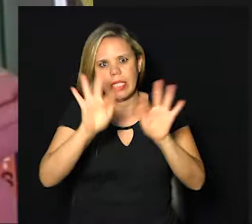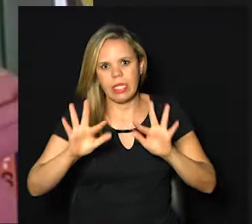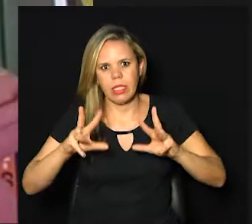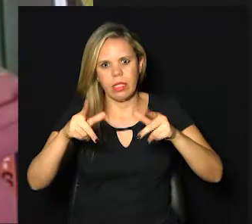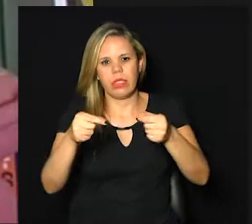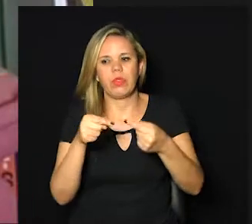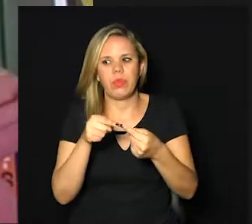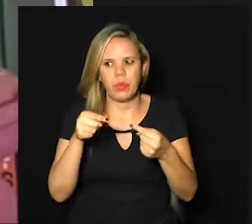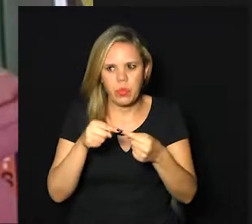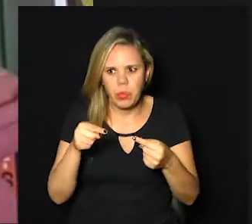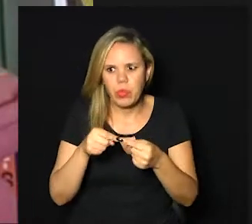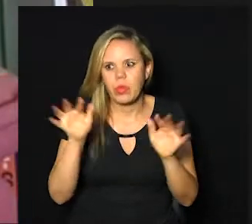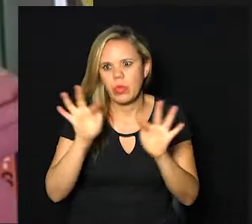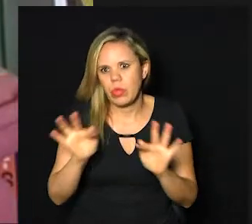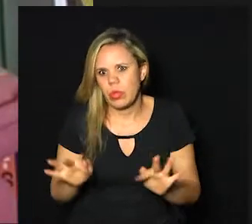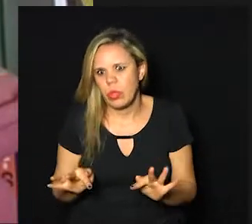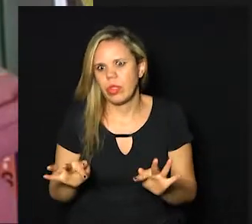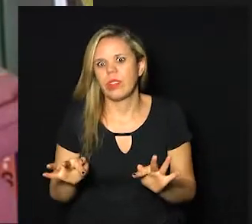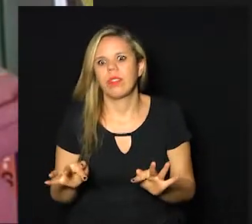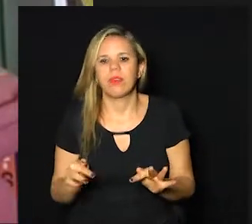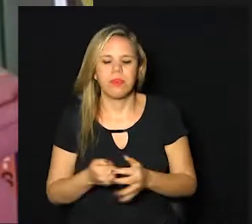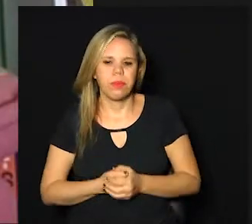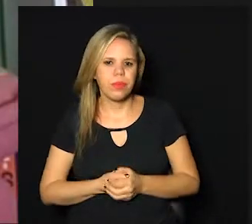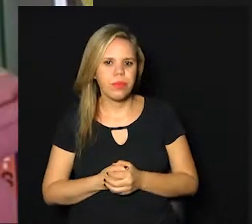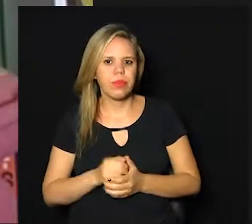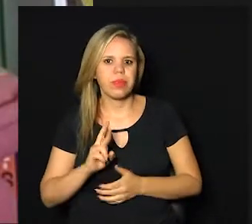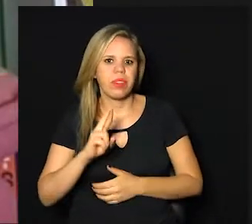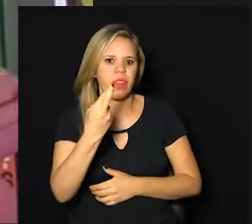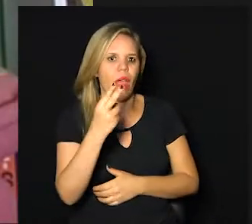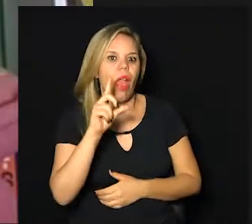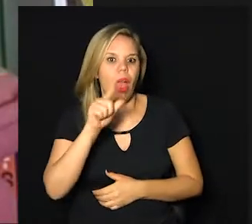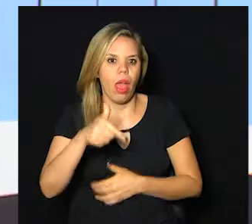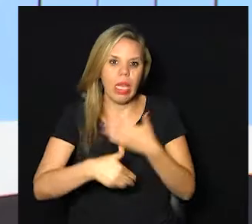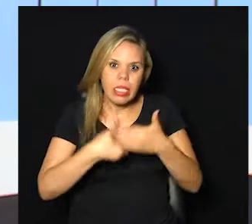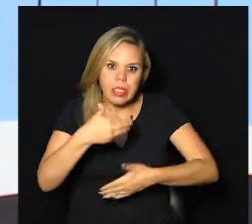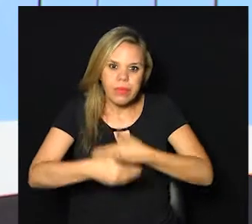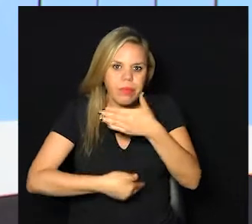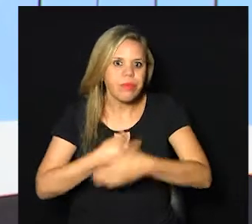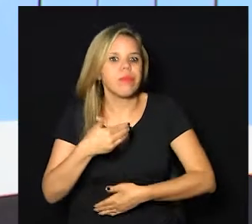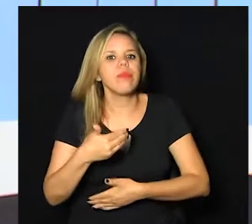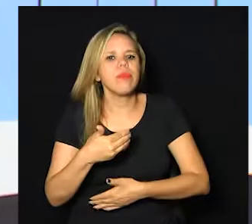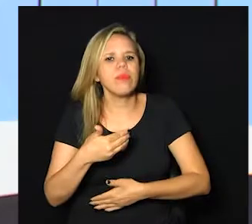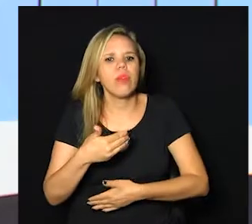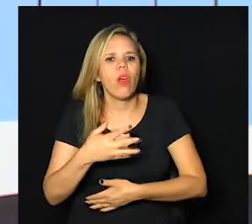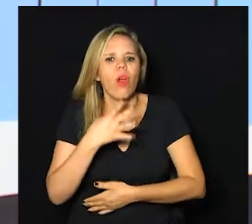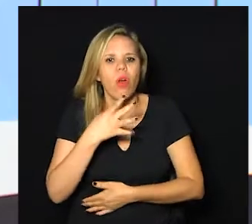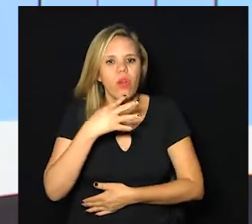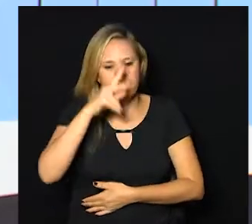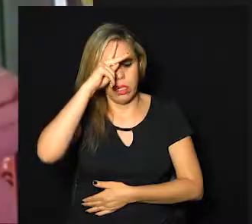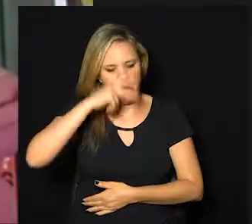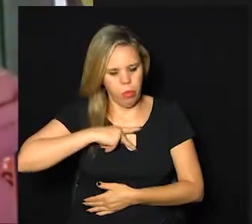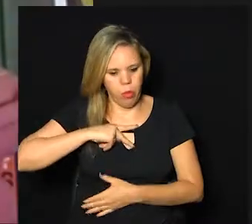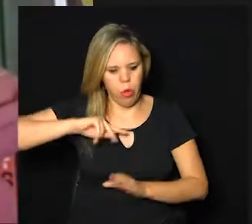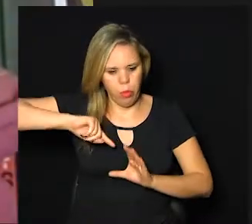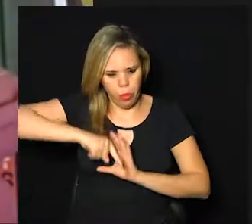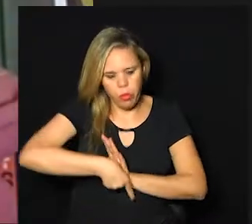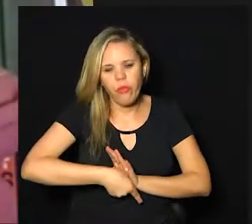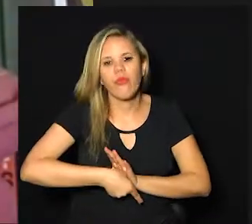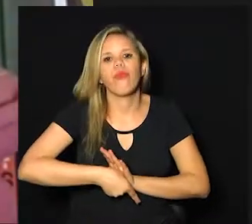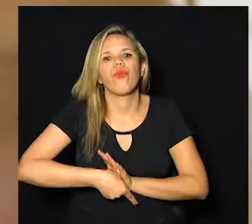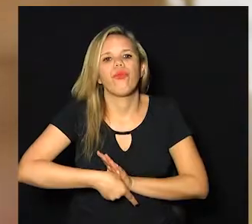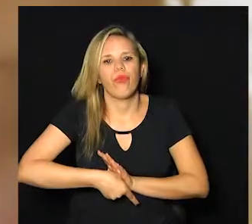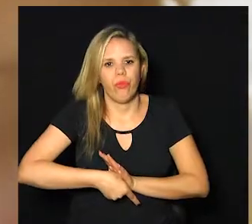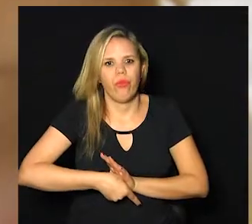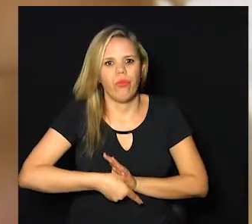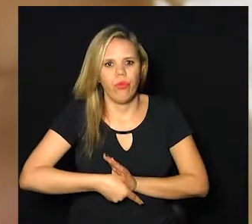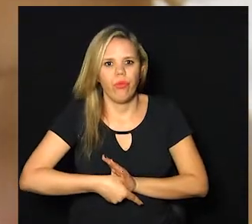precisam fazer bem. Ser feliz é resultado de um processo, muitas vezes, de um autoconhecimento profundo,